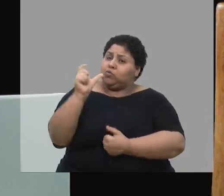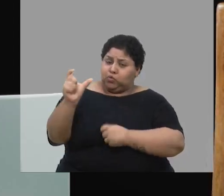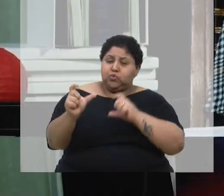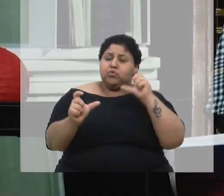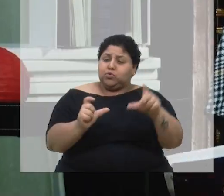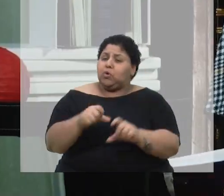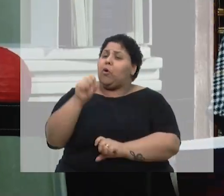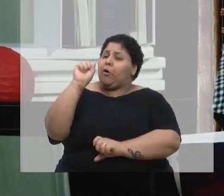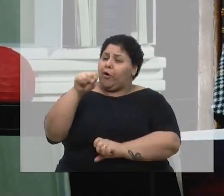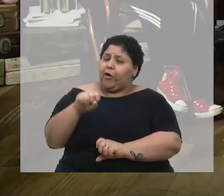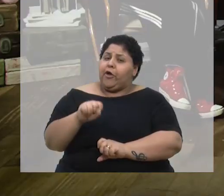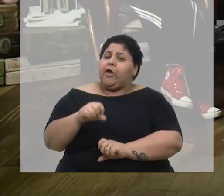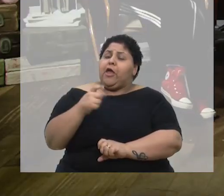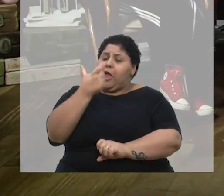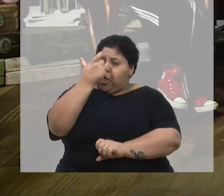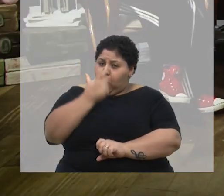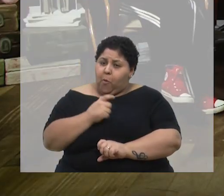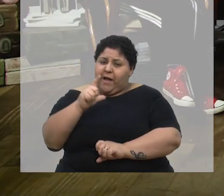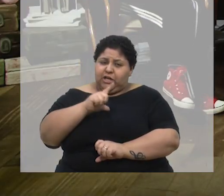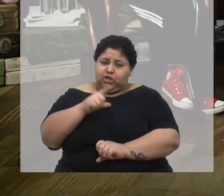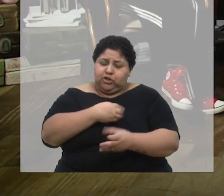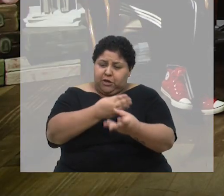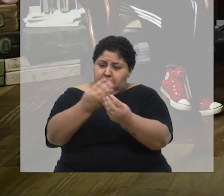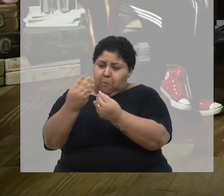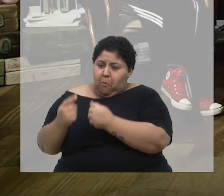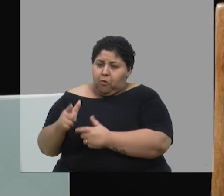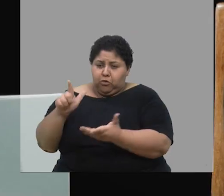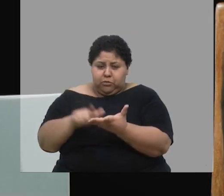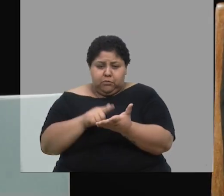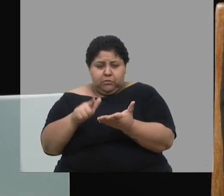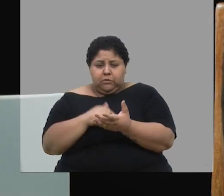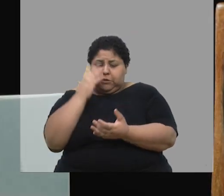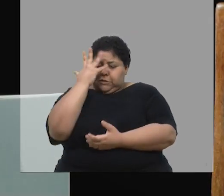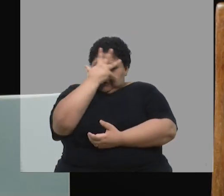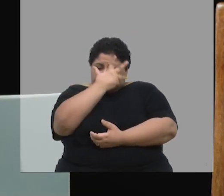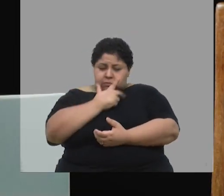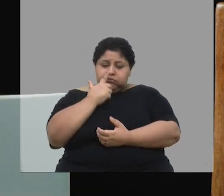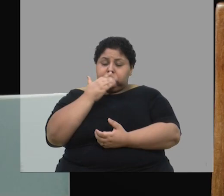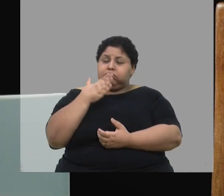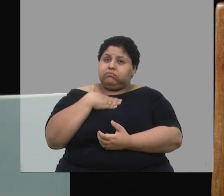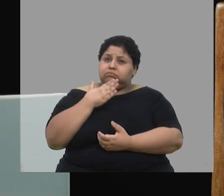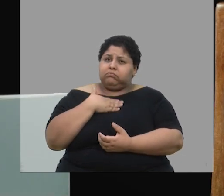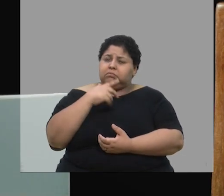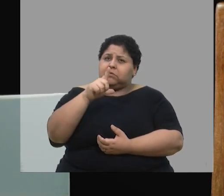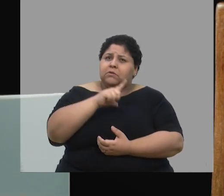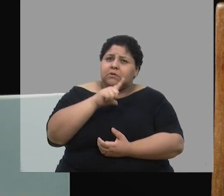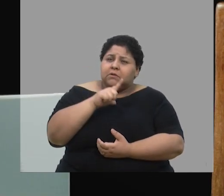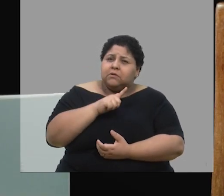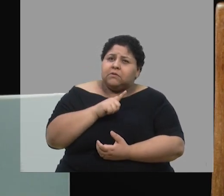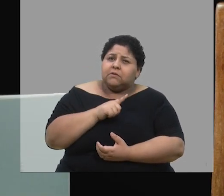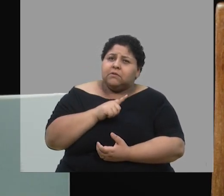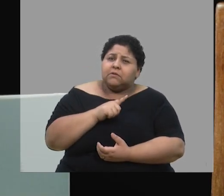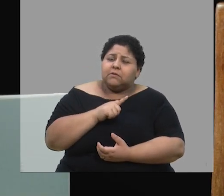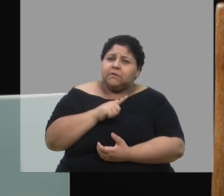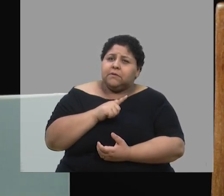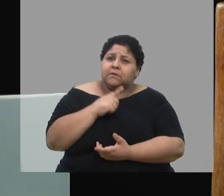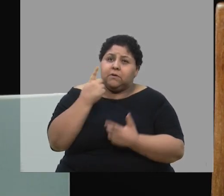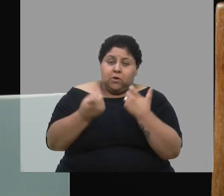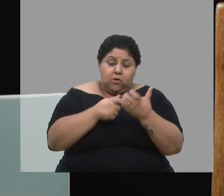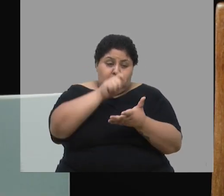citar alguns, porque eu acho que tem muitos incríveis, mas como eu trabalho muito com as infâncias, eu vou,